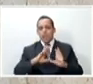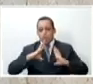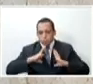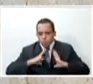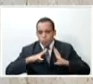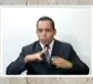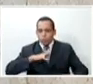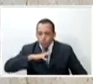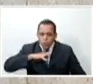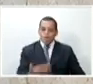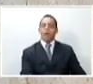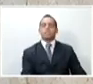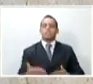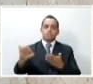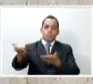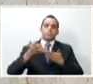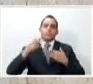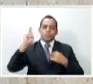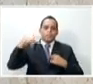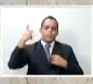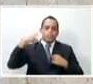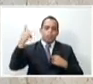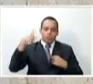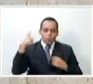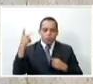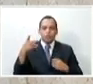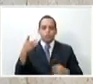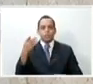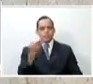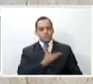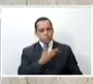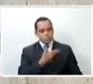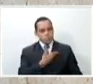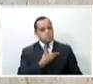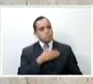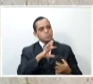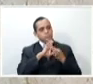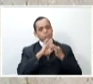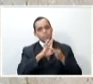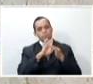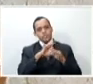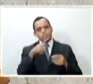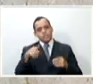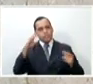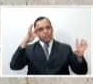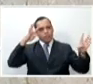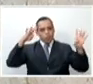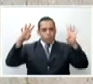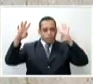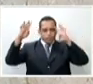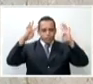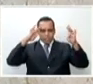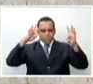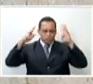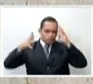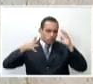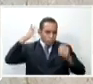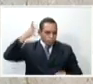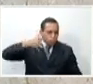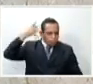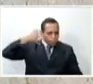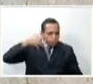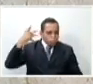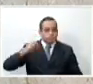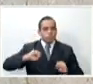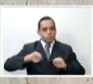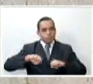eu concito a todos meus amigos vereadores aqui, a quem considero muito, sem exceções, a pensarmos no que foi dito hoje aqui, a lutarmos por